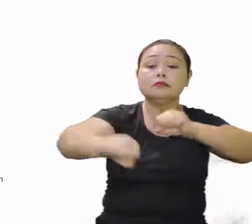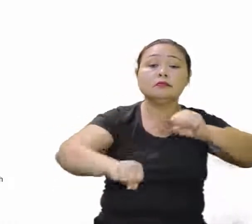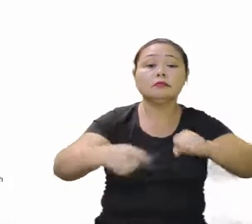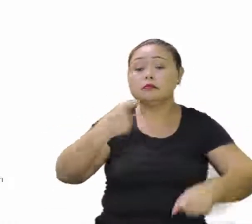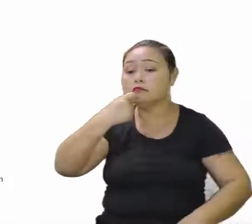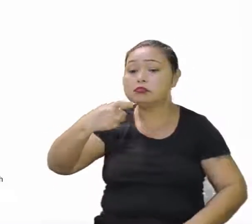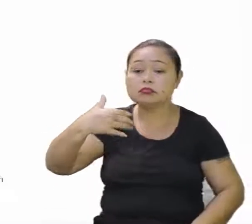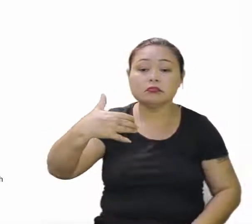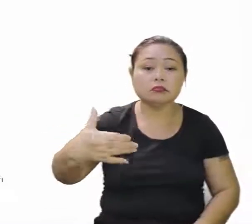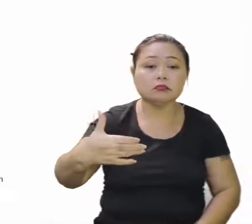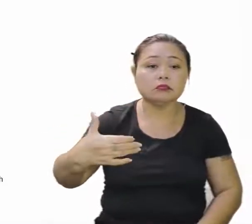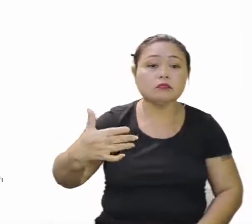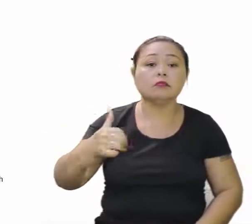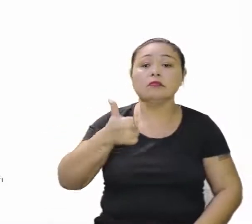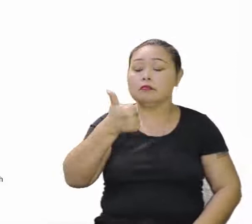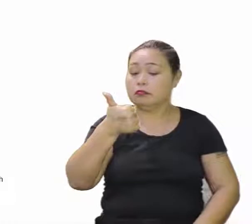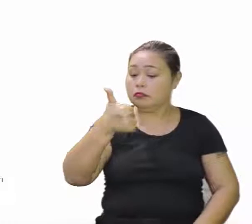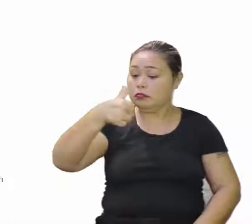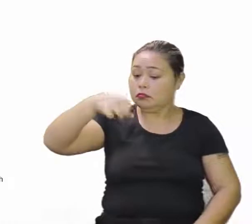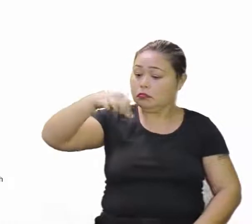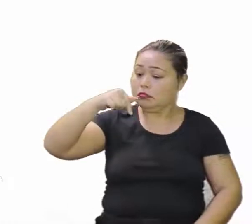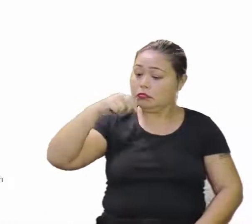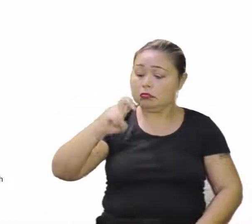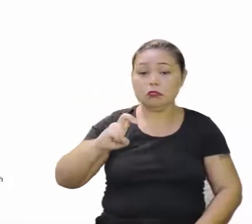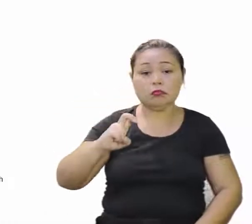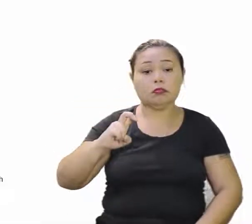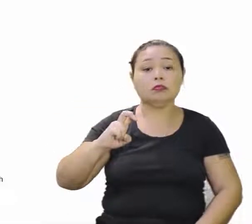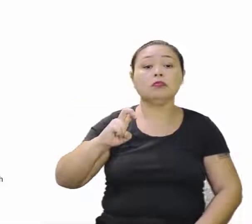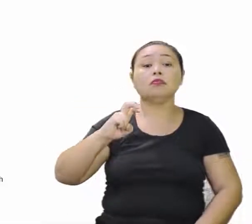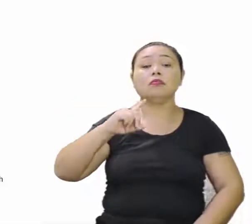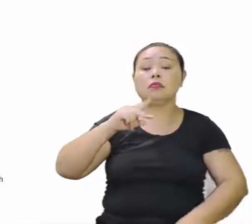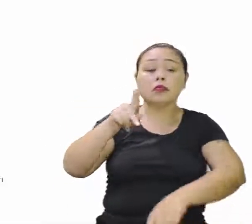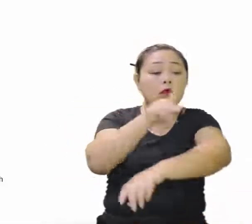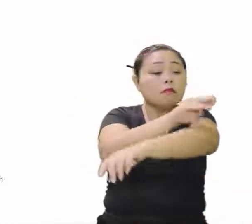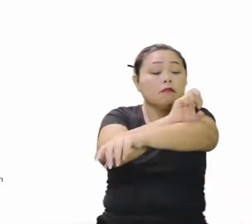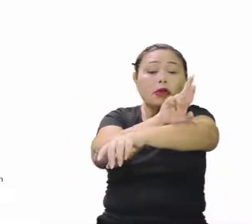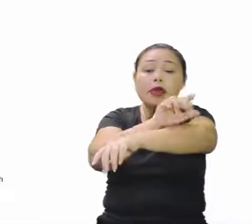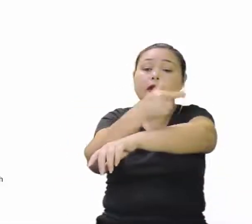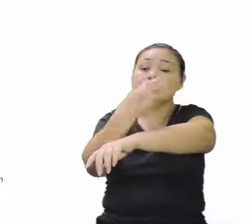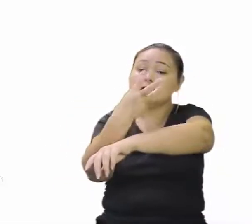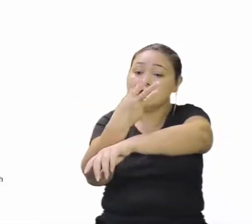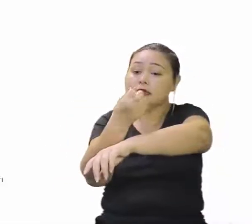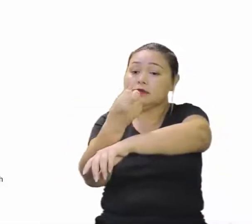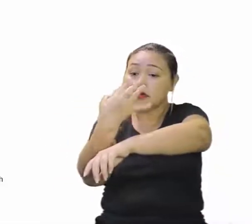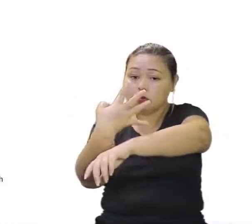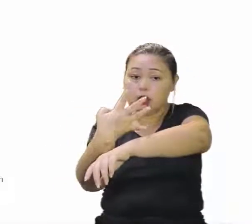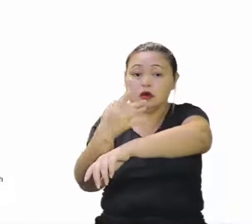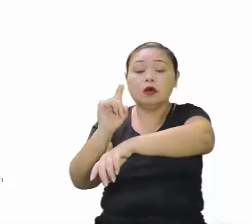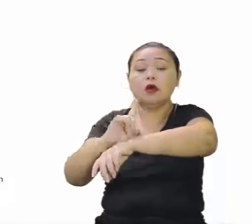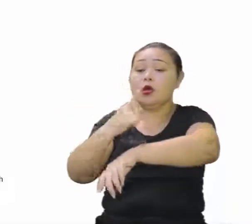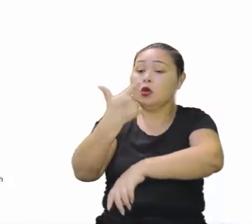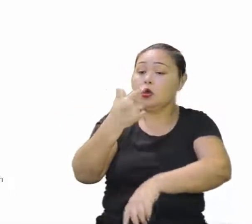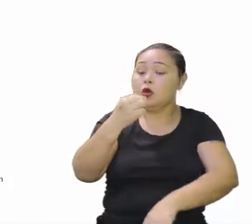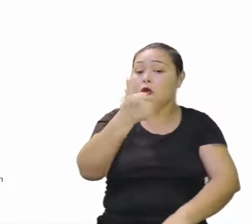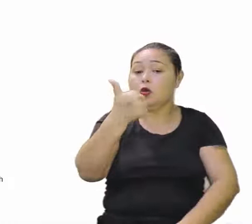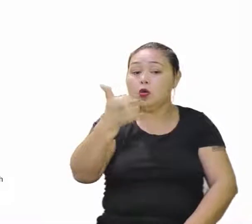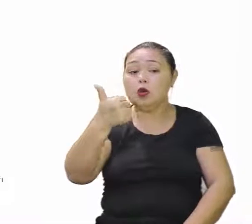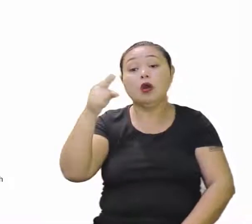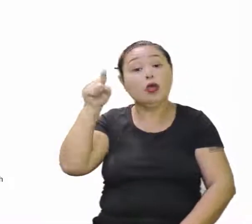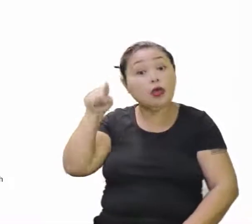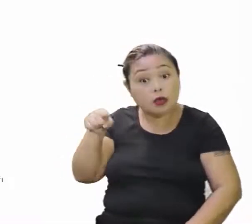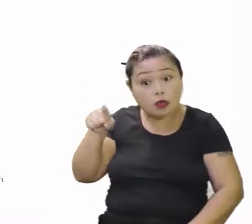Colonização recente. Então, olha aqui, 1975. Isso é a BR-364. 2011, isso é a BR